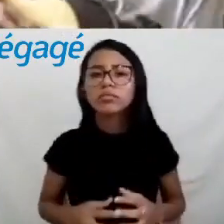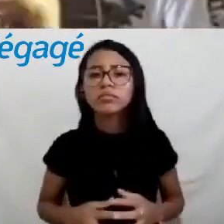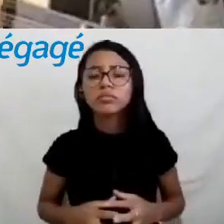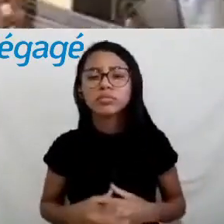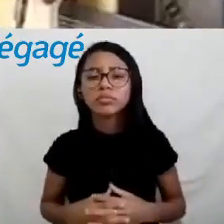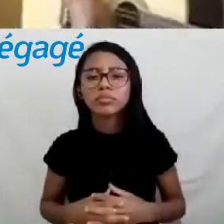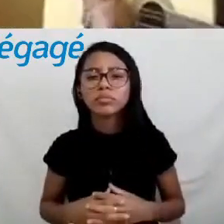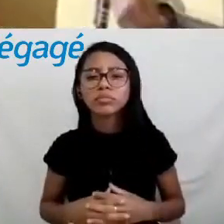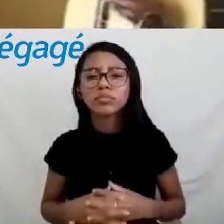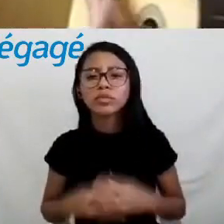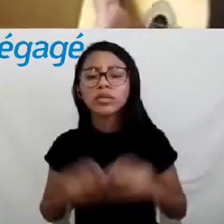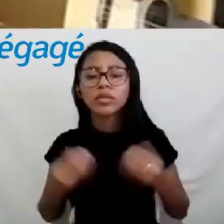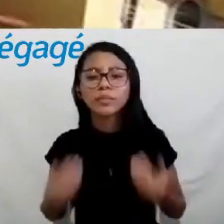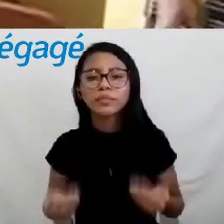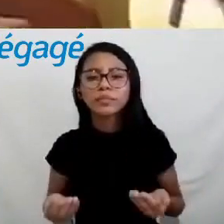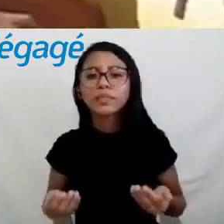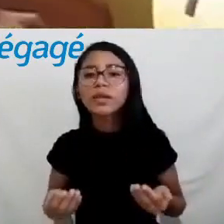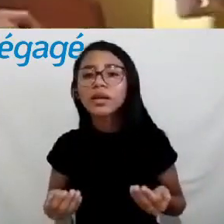daquilo.